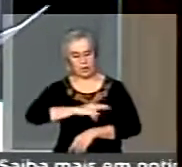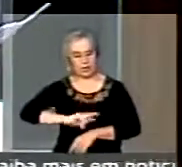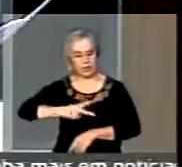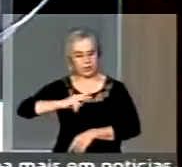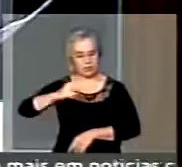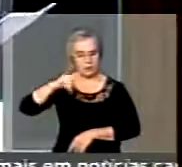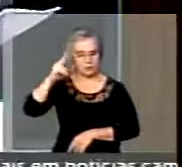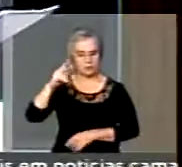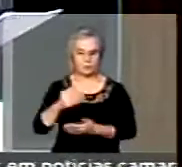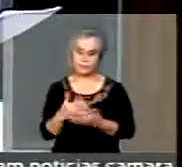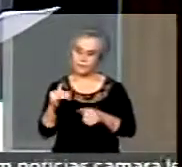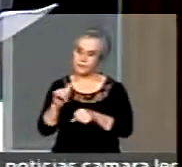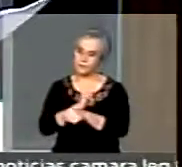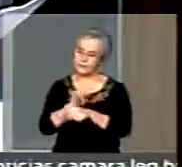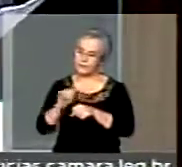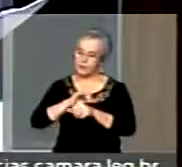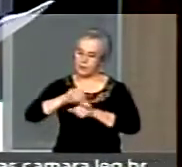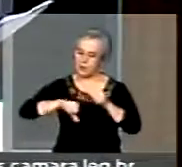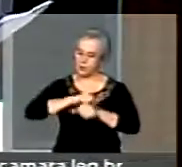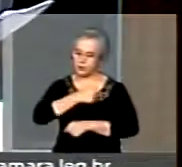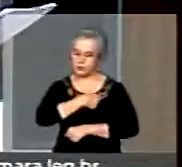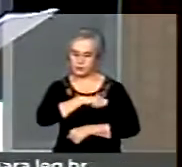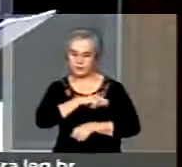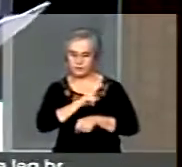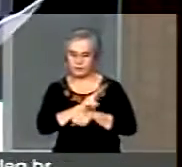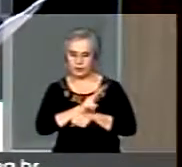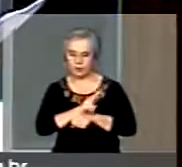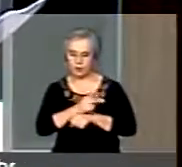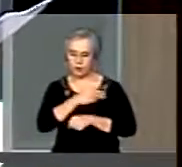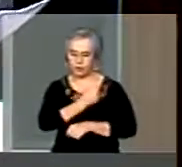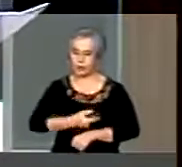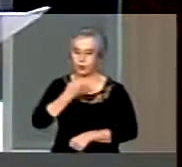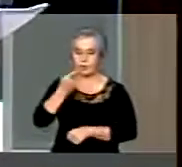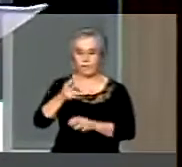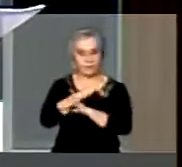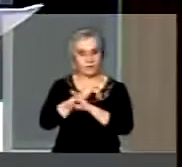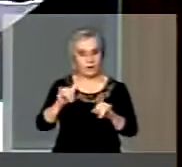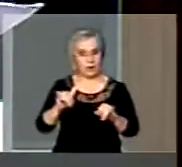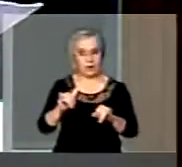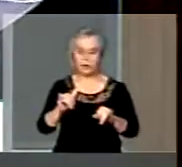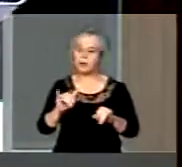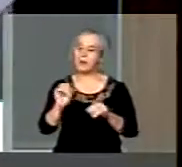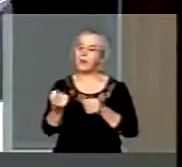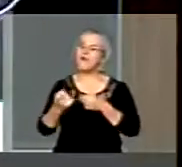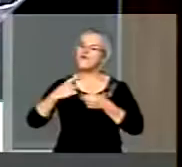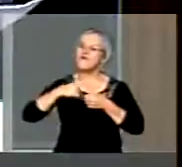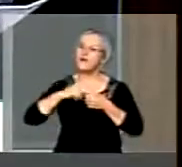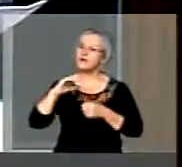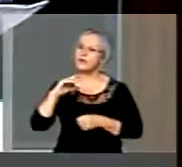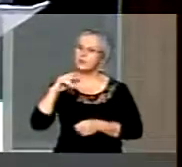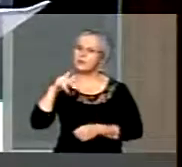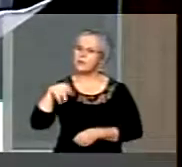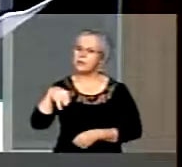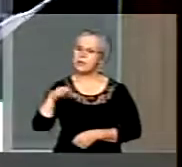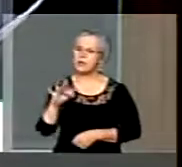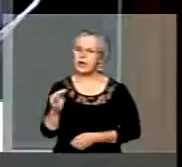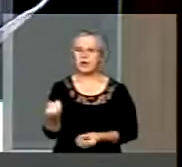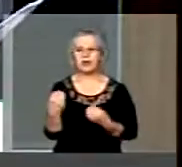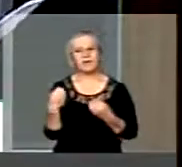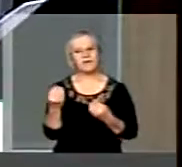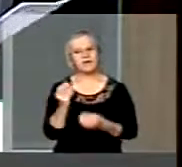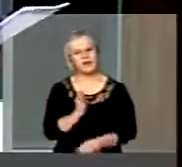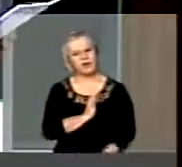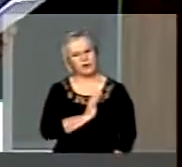A estratégia de ajuste fiscal proposta pelo governo inclui o retorno da malfadada CPMF,